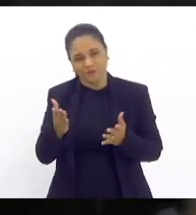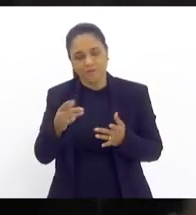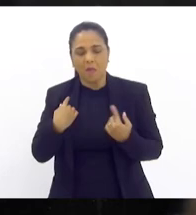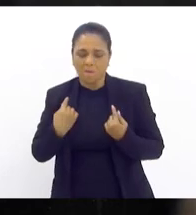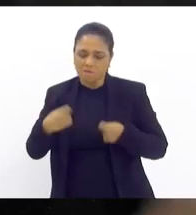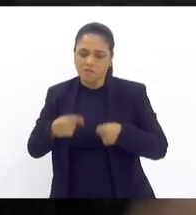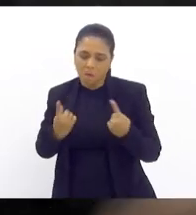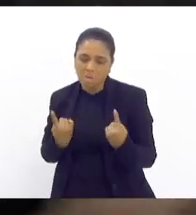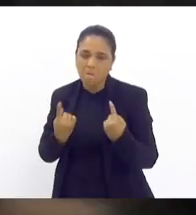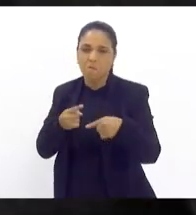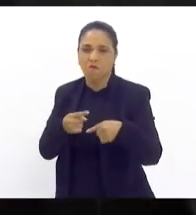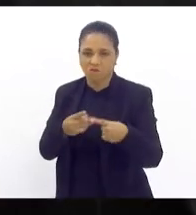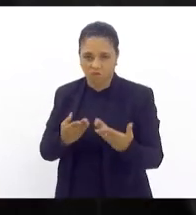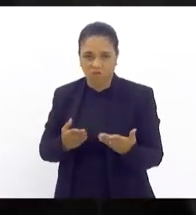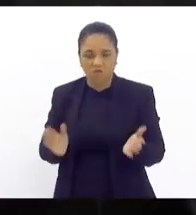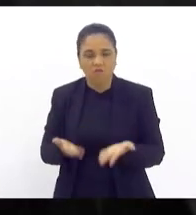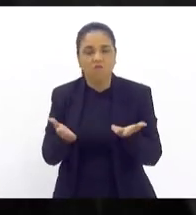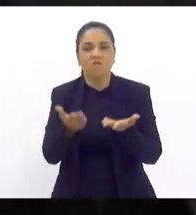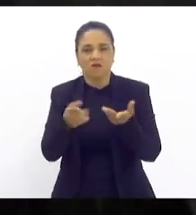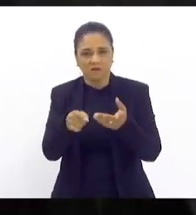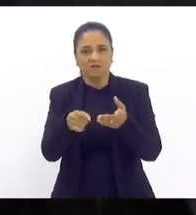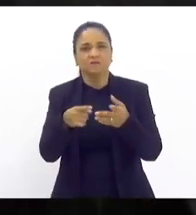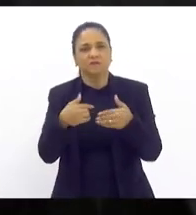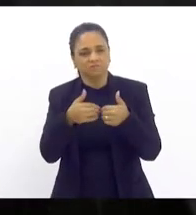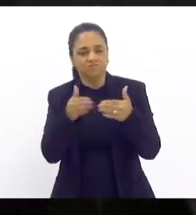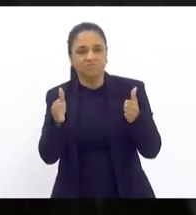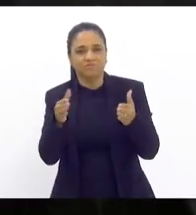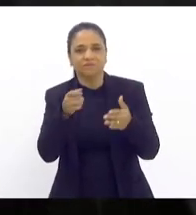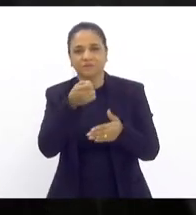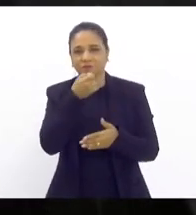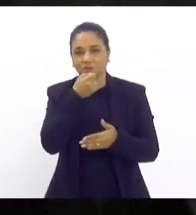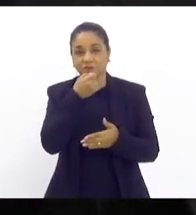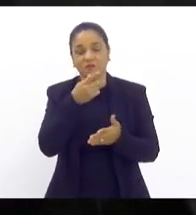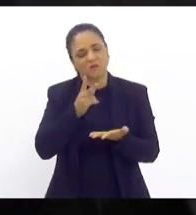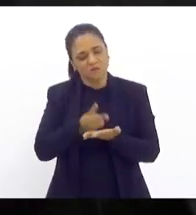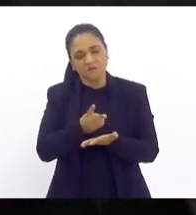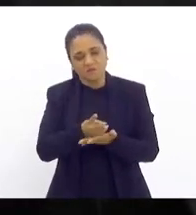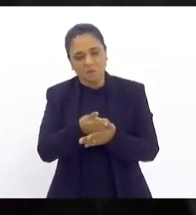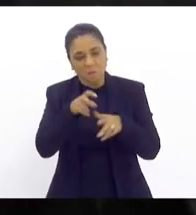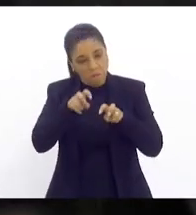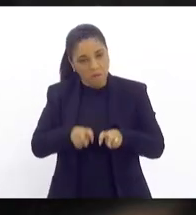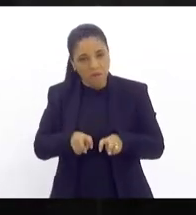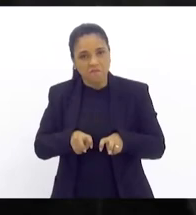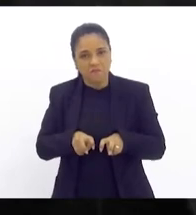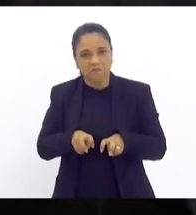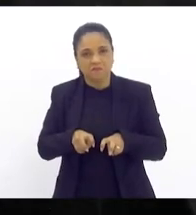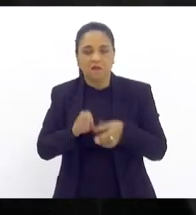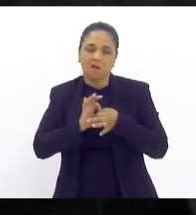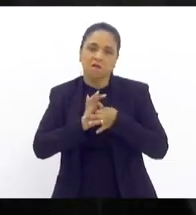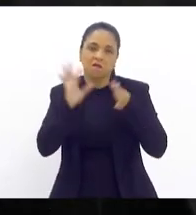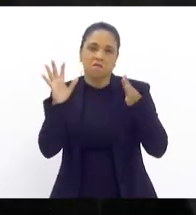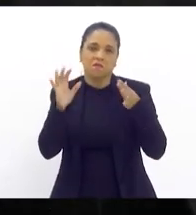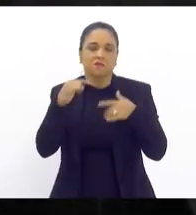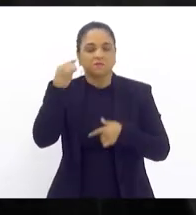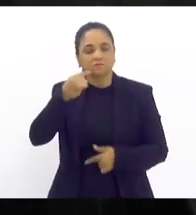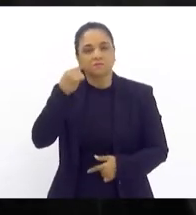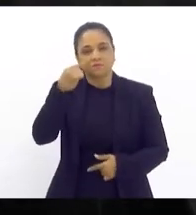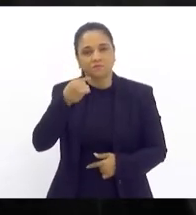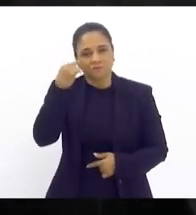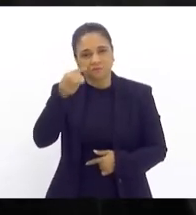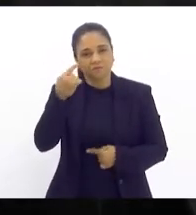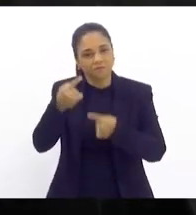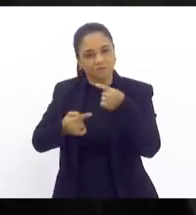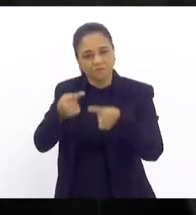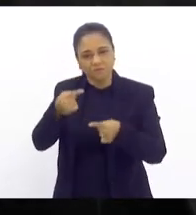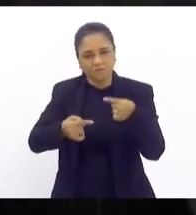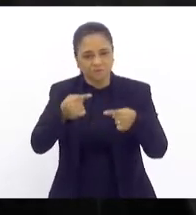provocado mas não é não porque já tava ali ela abriu o microfone eu ia falar dali mesmo eu acho que tem a liberdade de dizer deputados é